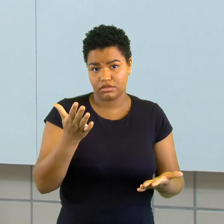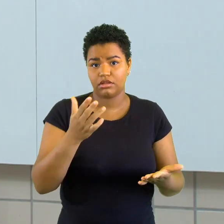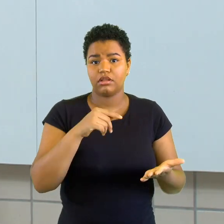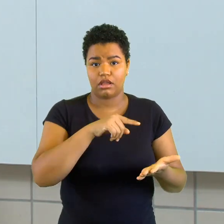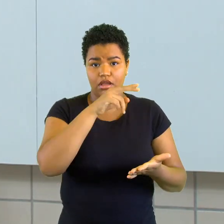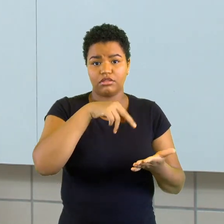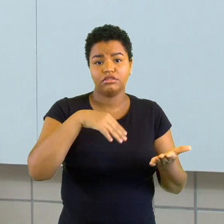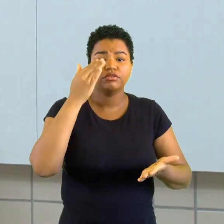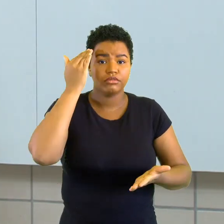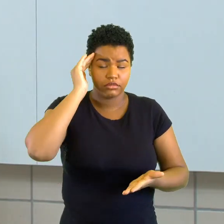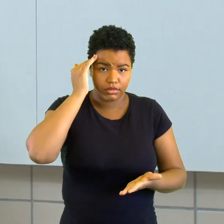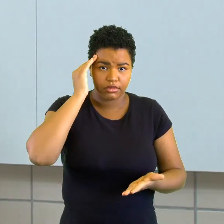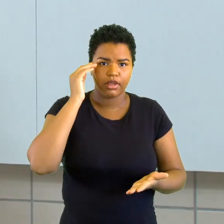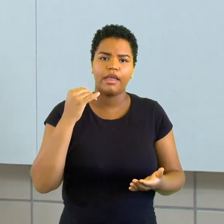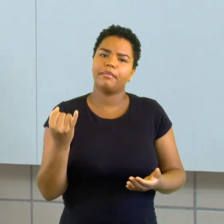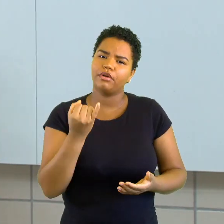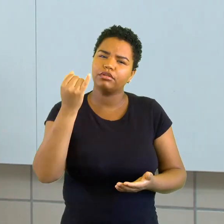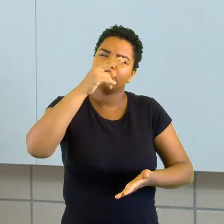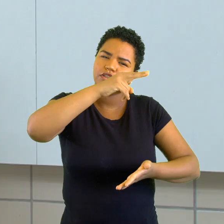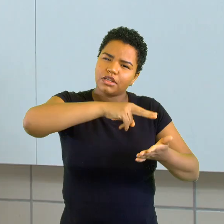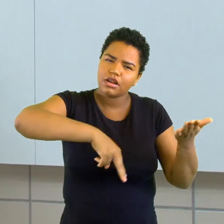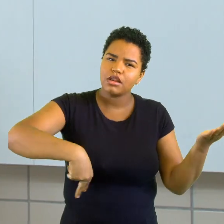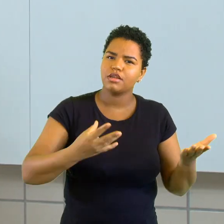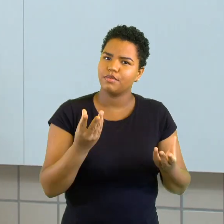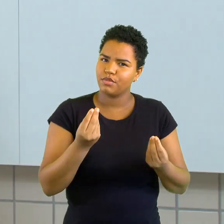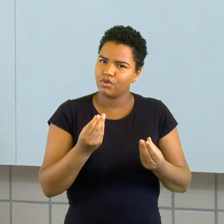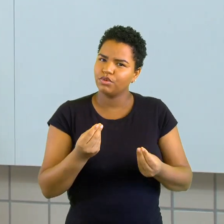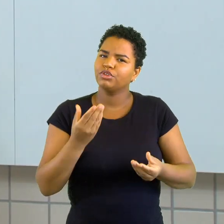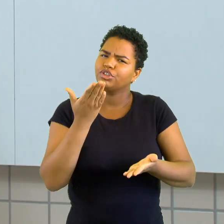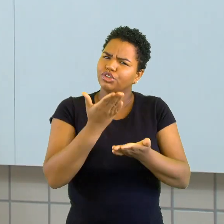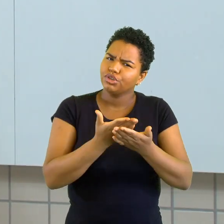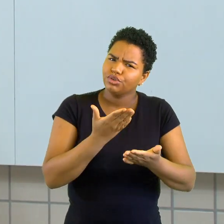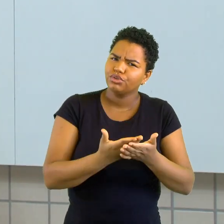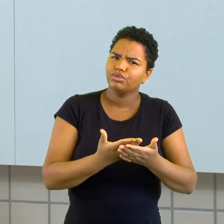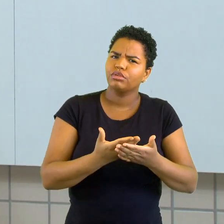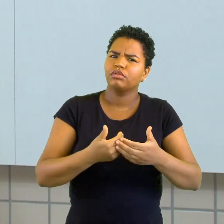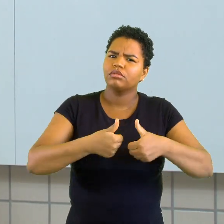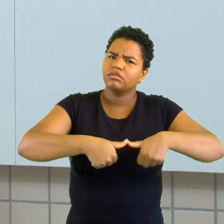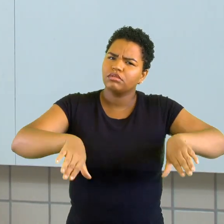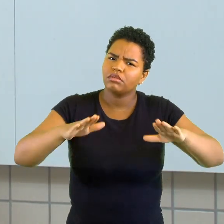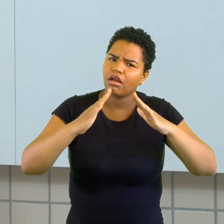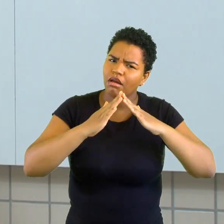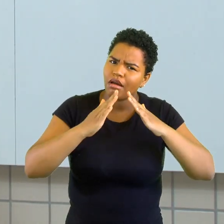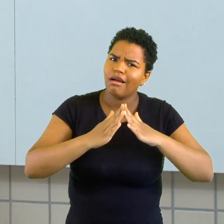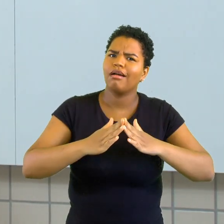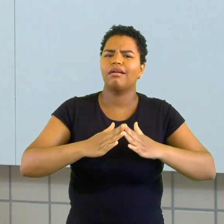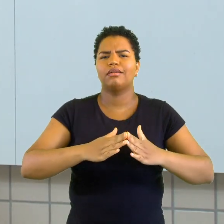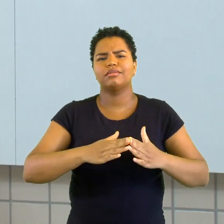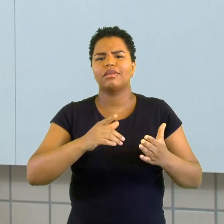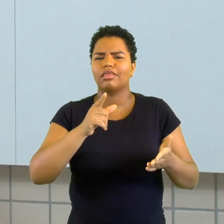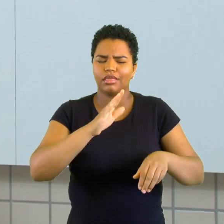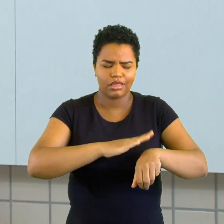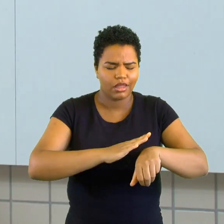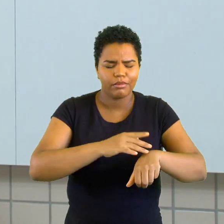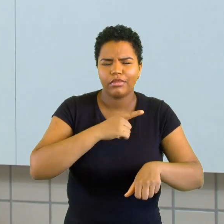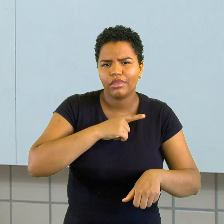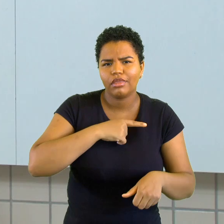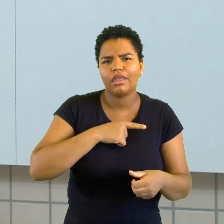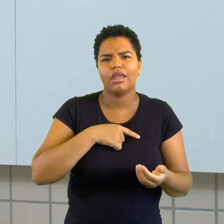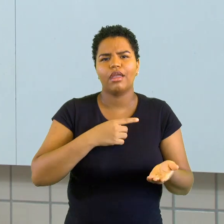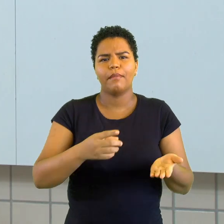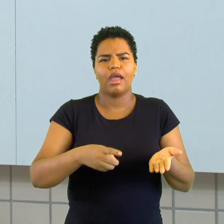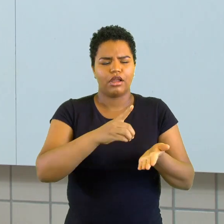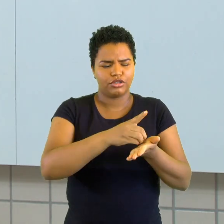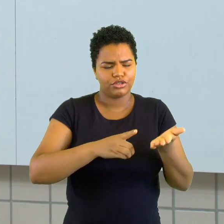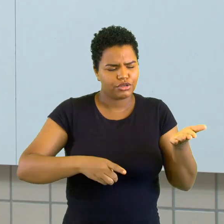leiam bastante, que vocês estudem. Tá em casa, tá com tempo, pega um dicionário, faz uma listinha das palavras que